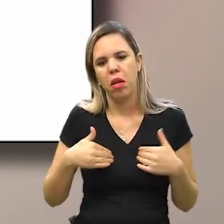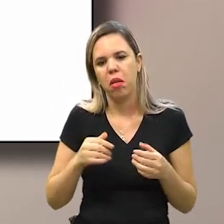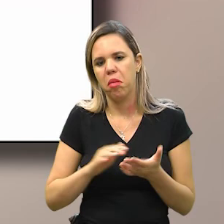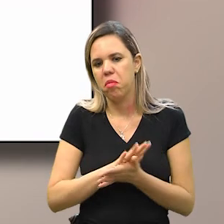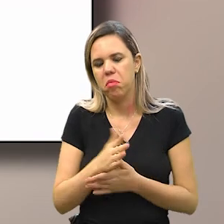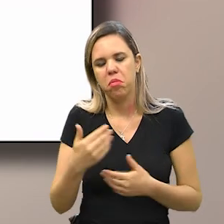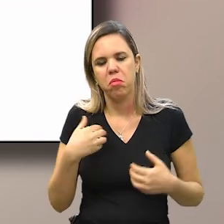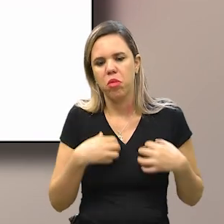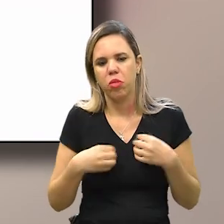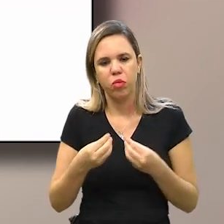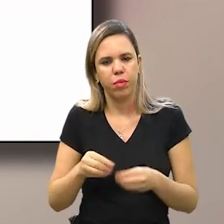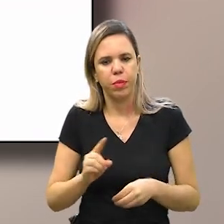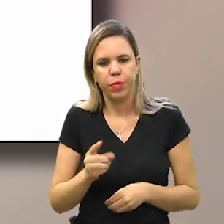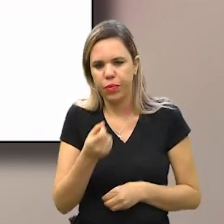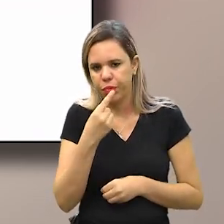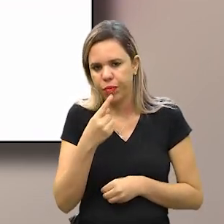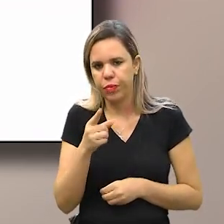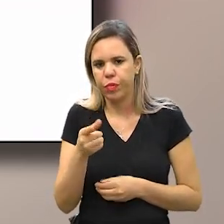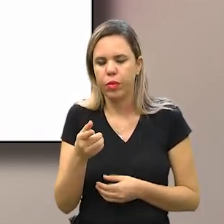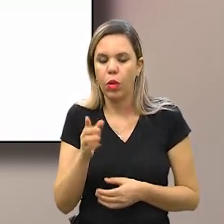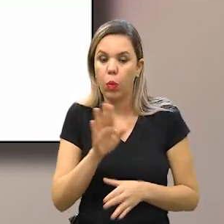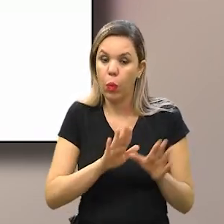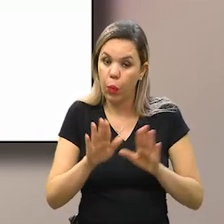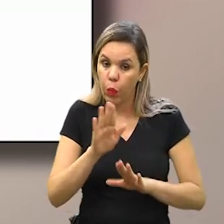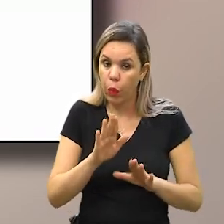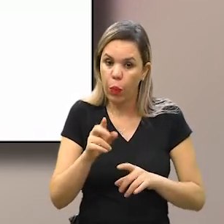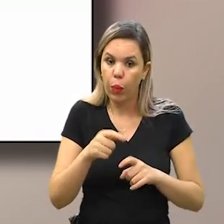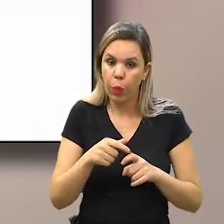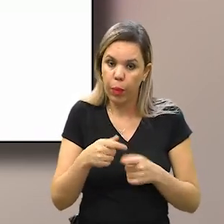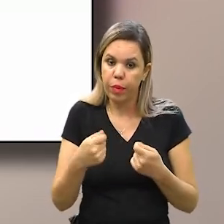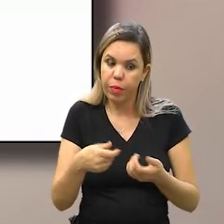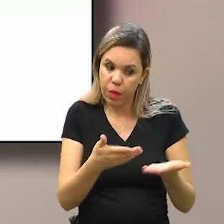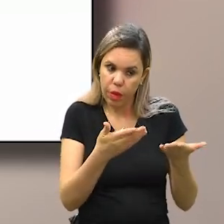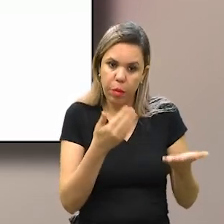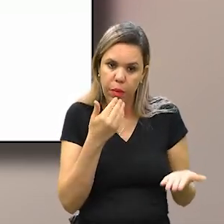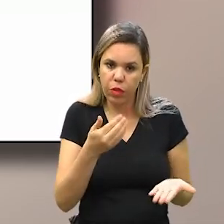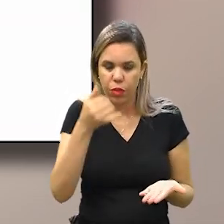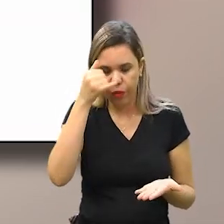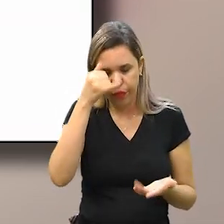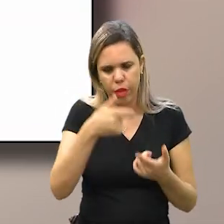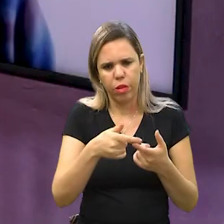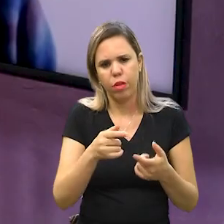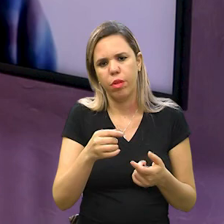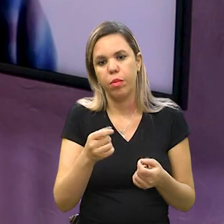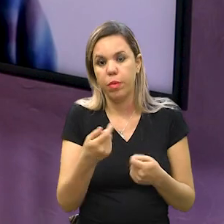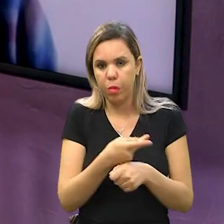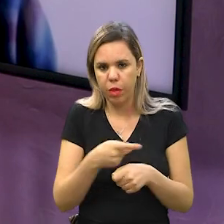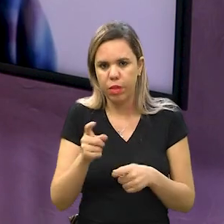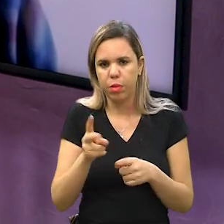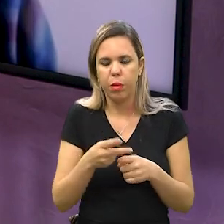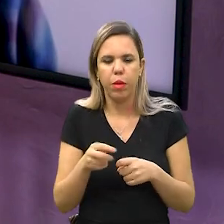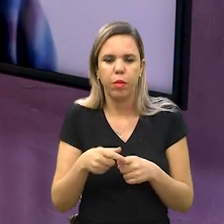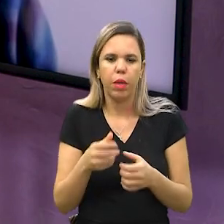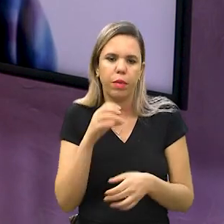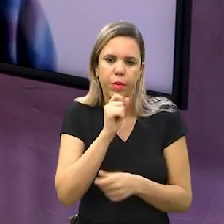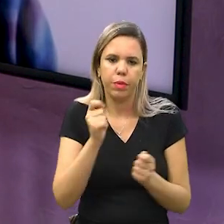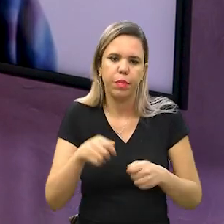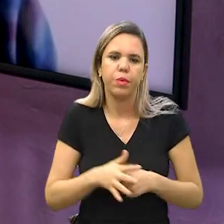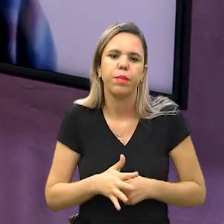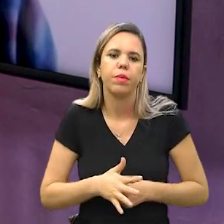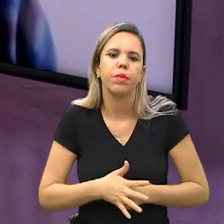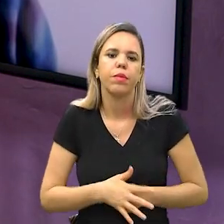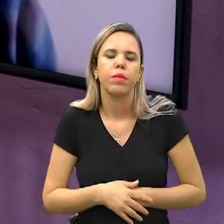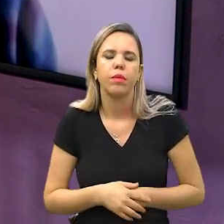fazer mal. Agora, usar medicamentos, a gente recomenda que, sem supervisão médica, evite, né? E sempre procurar o médico o mais